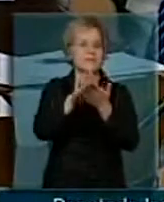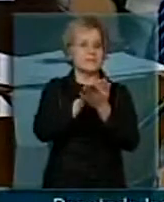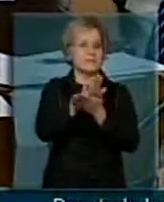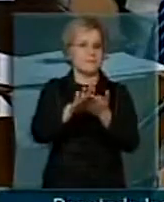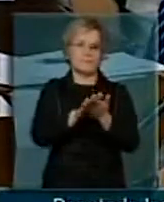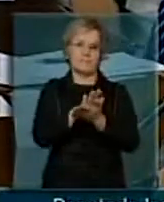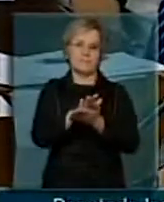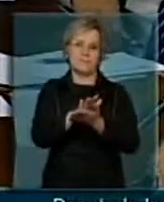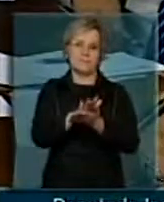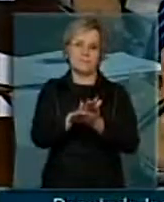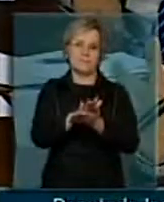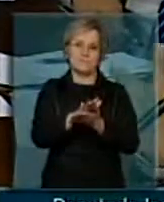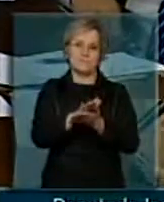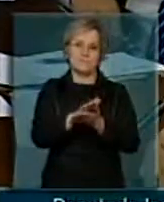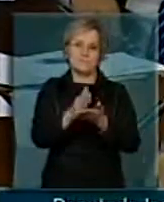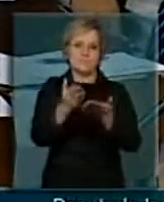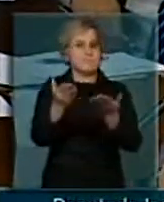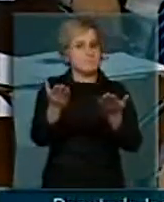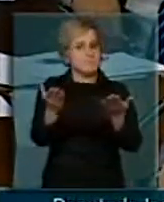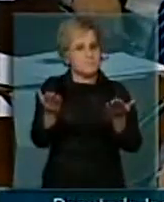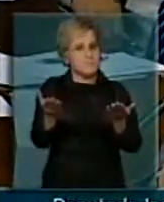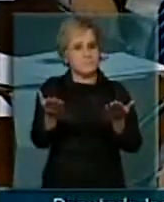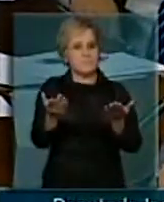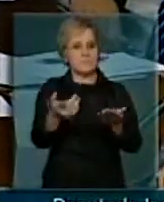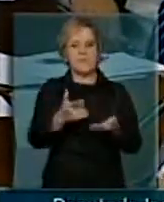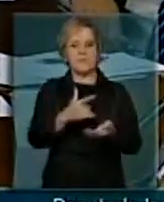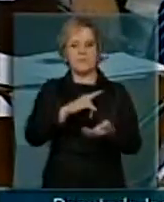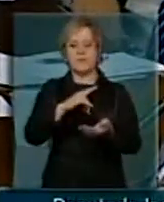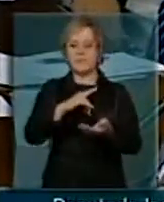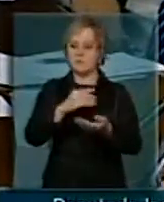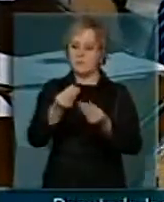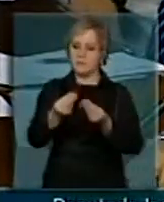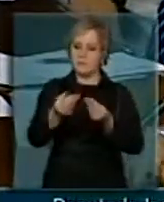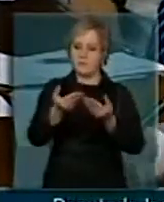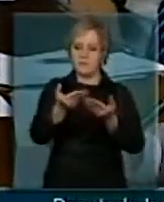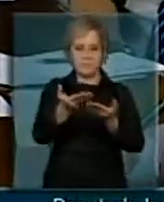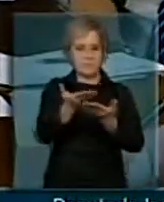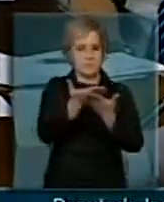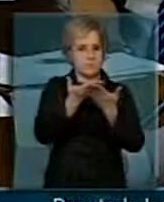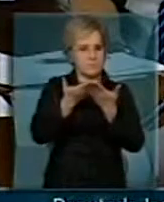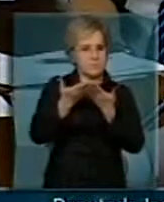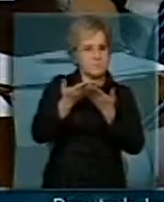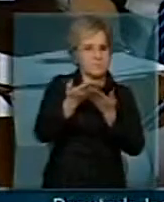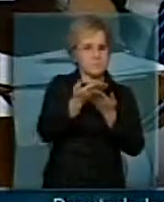intocáveis, e se vindo certamente aí